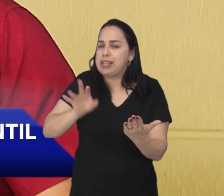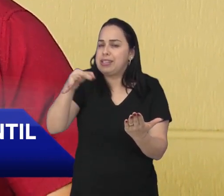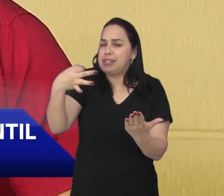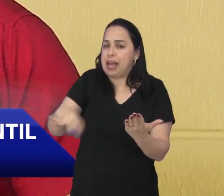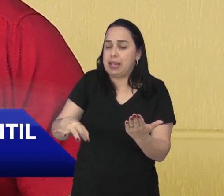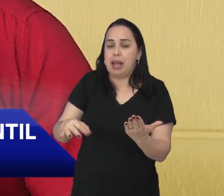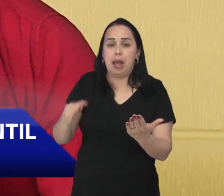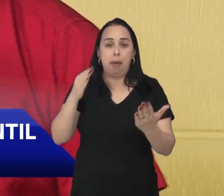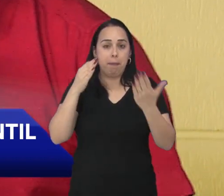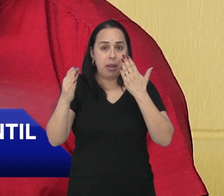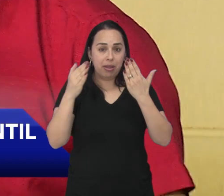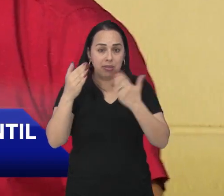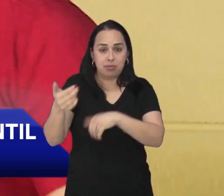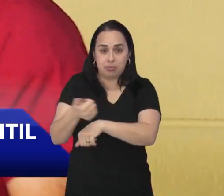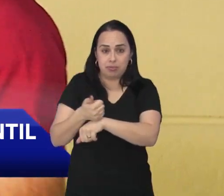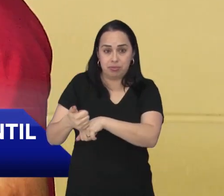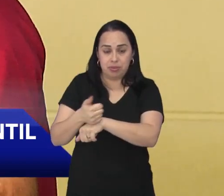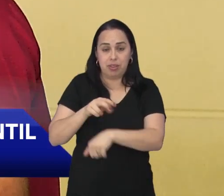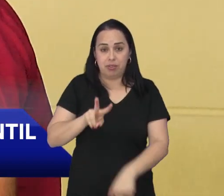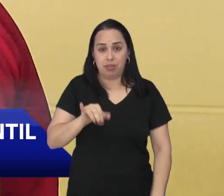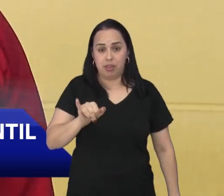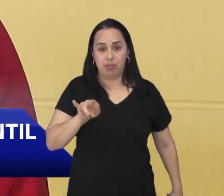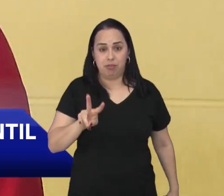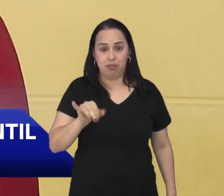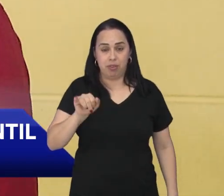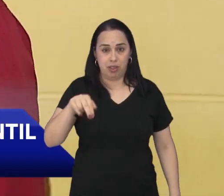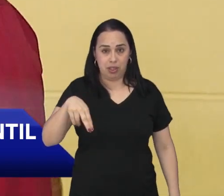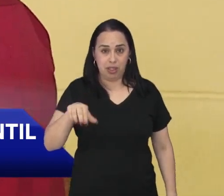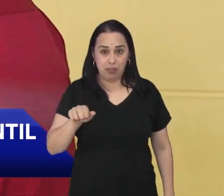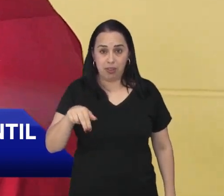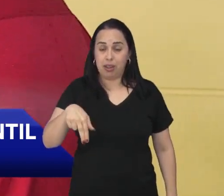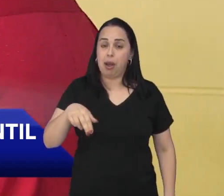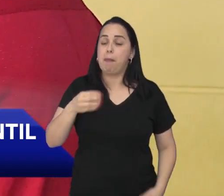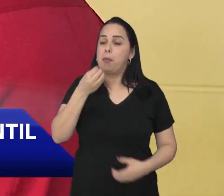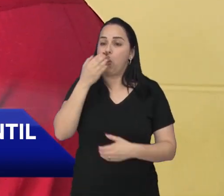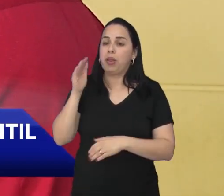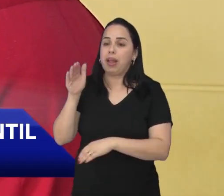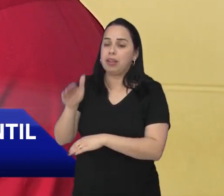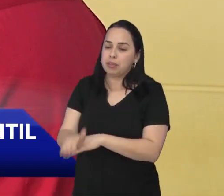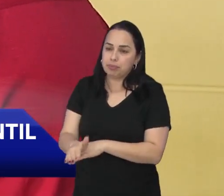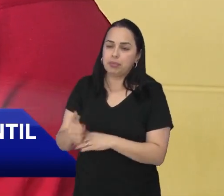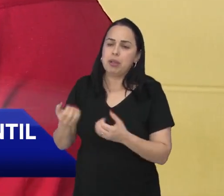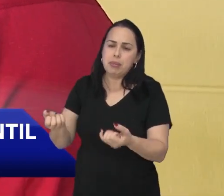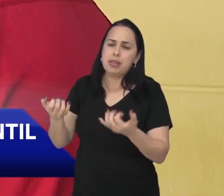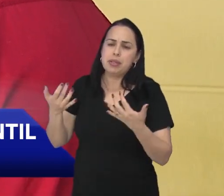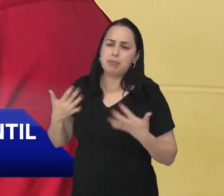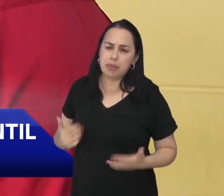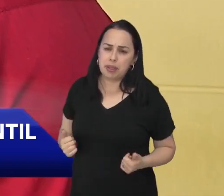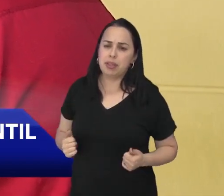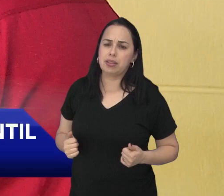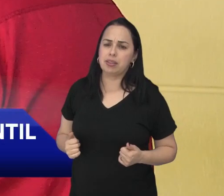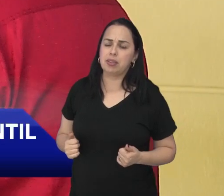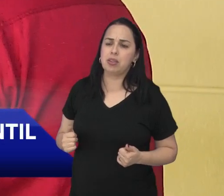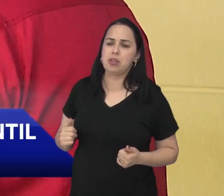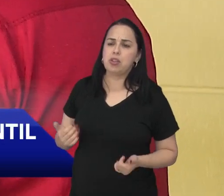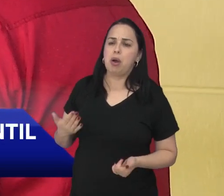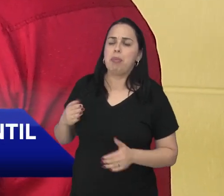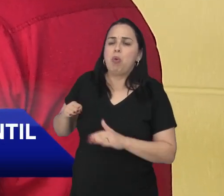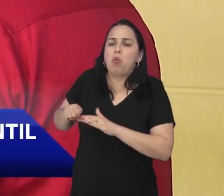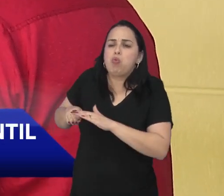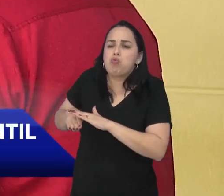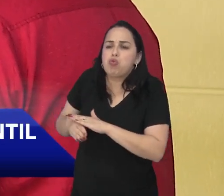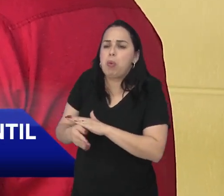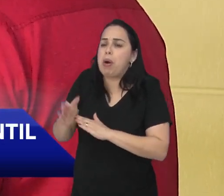forma saudável é a psicóloga Vivian Púpio. Vivian, uma boa tarde. Falando para a gente sobre